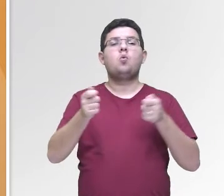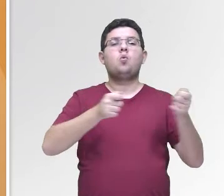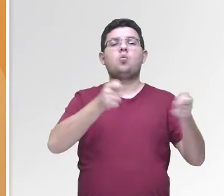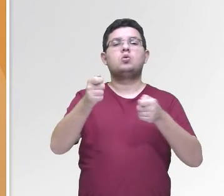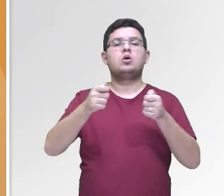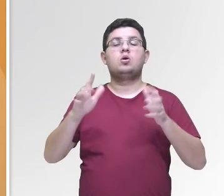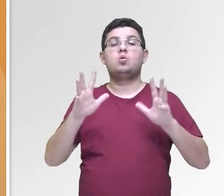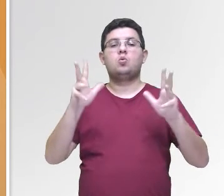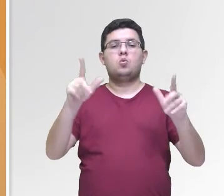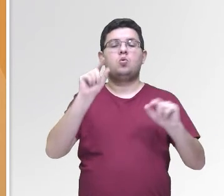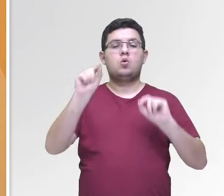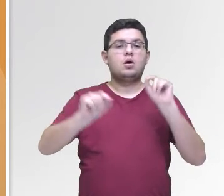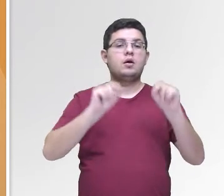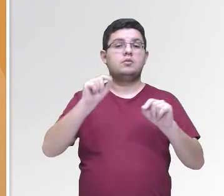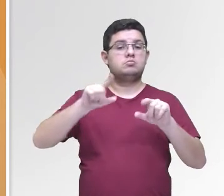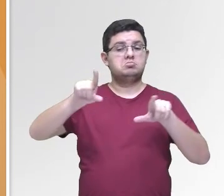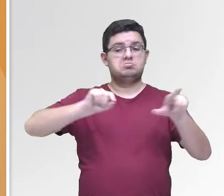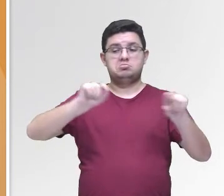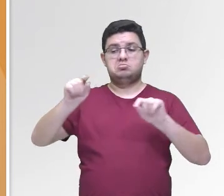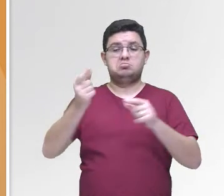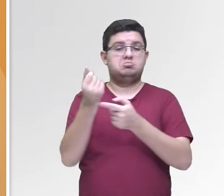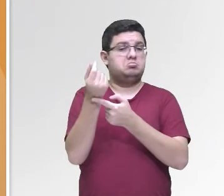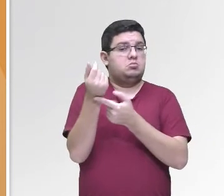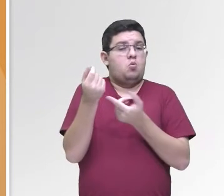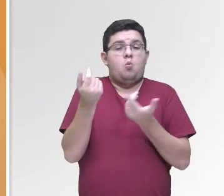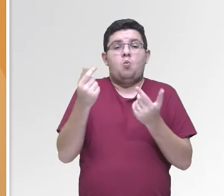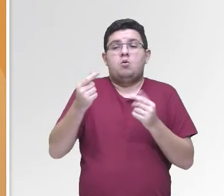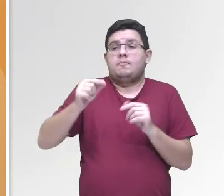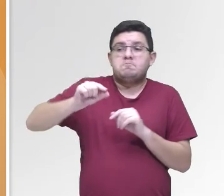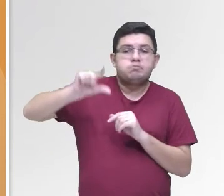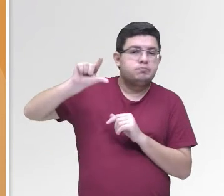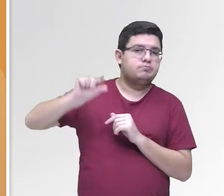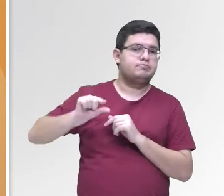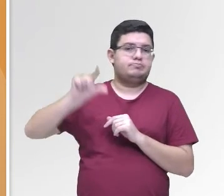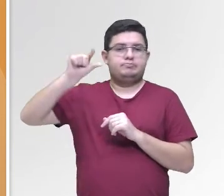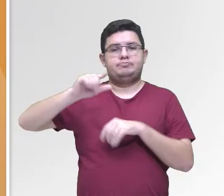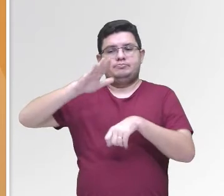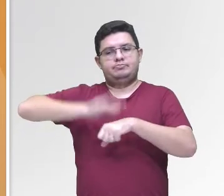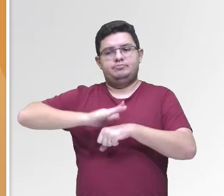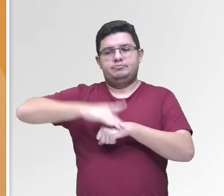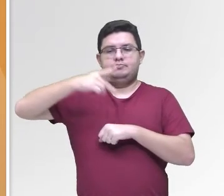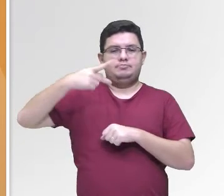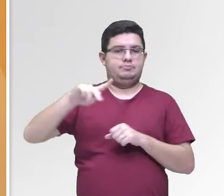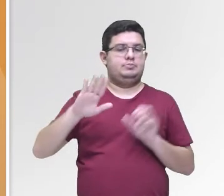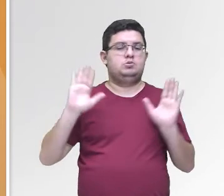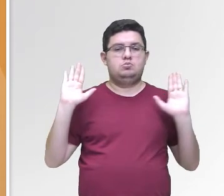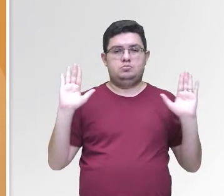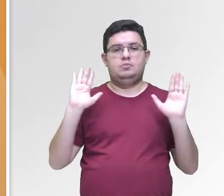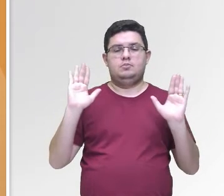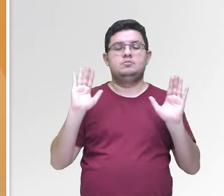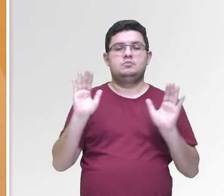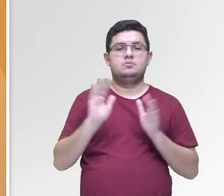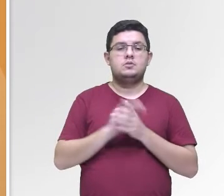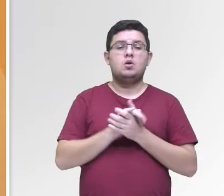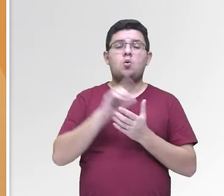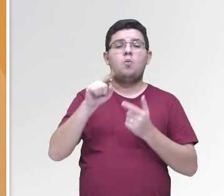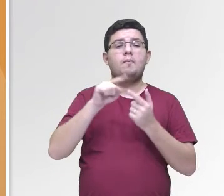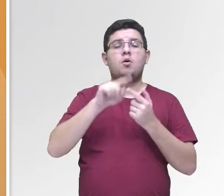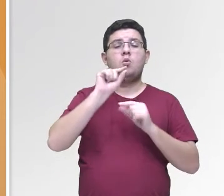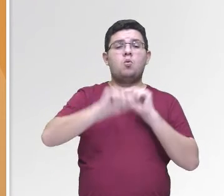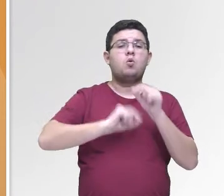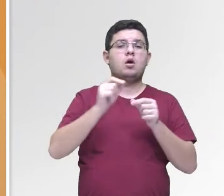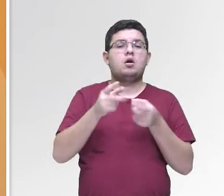Ela coloca o preço que ela quiser, ela fixa livremente os preços numa forma de obter